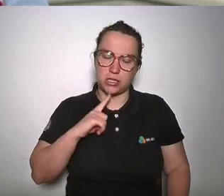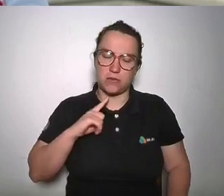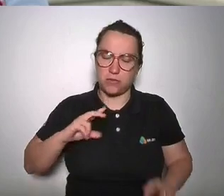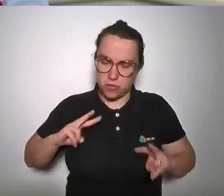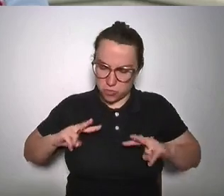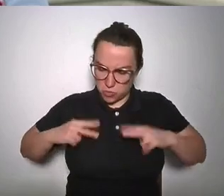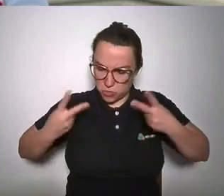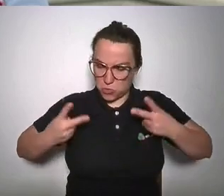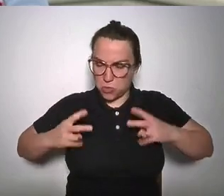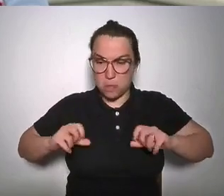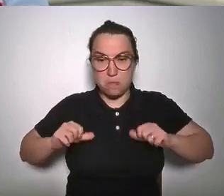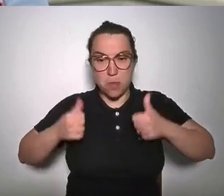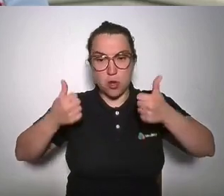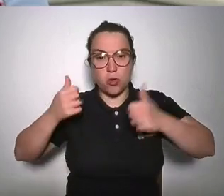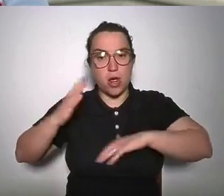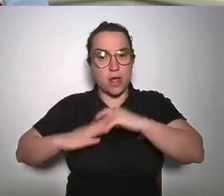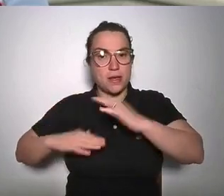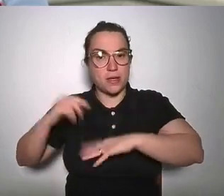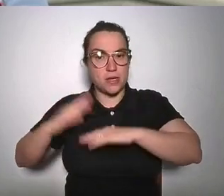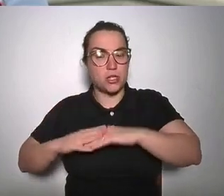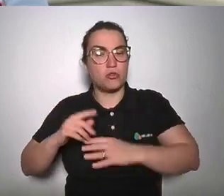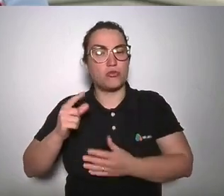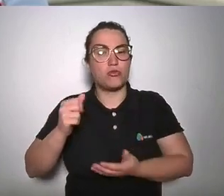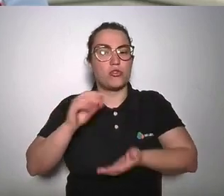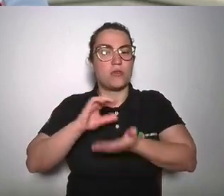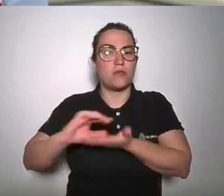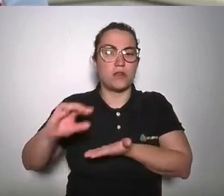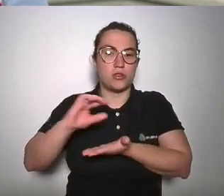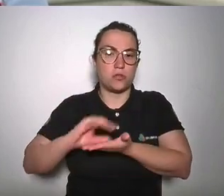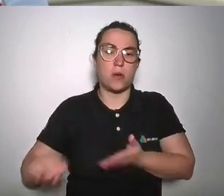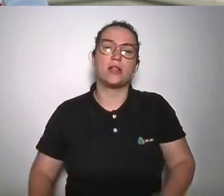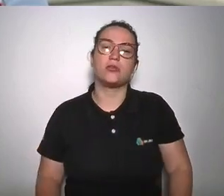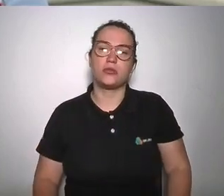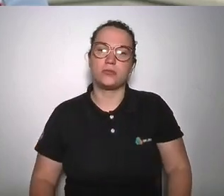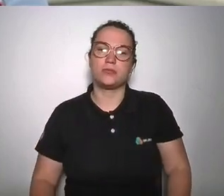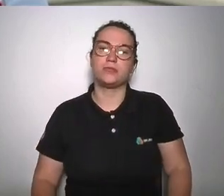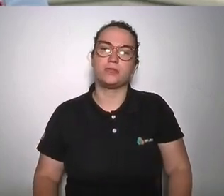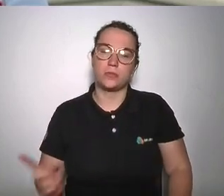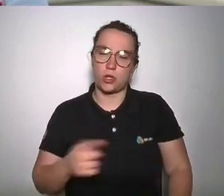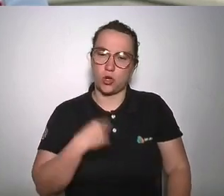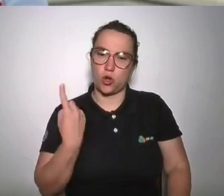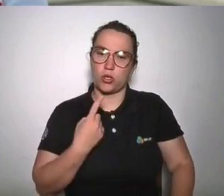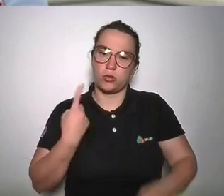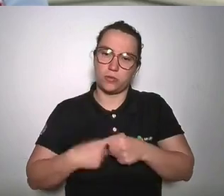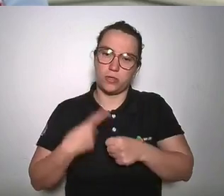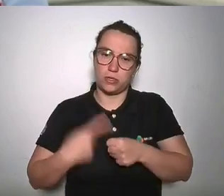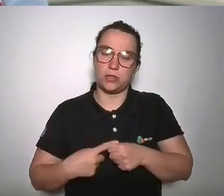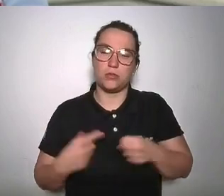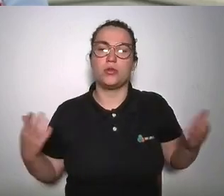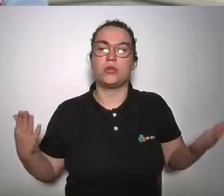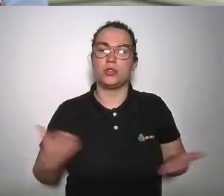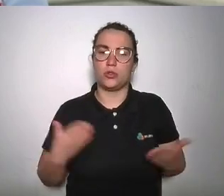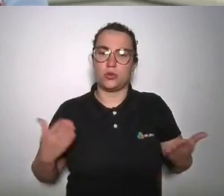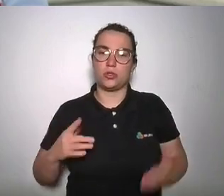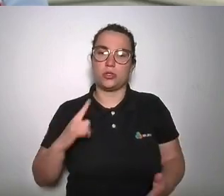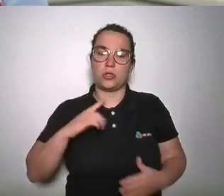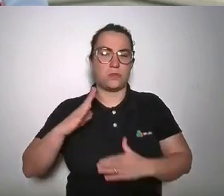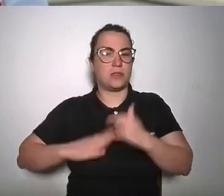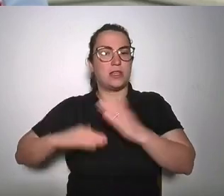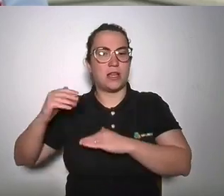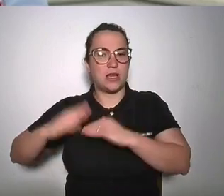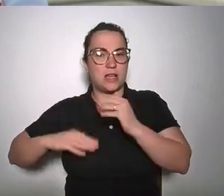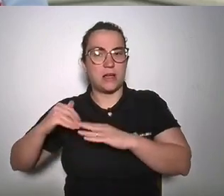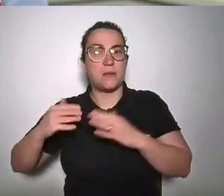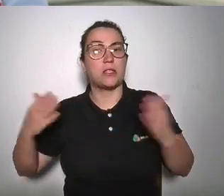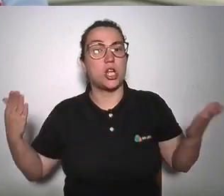a capacidade de investimentos aqui no nosso município. E hoje nós temos a capacidade,